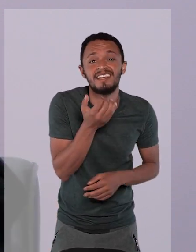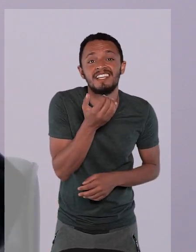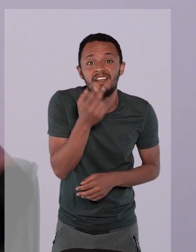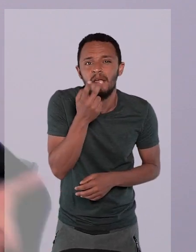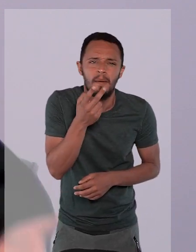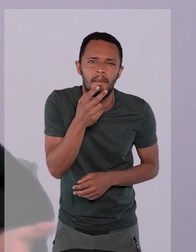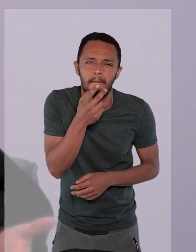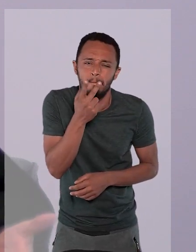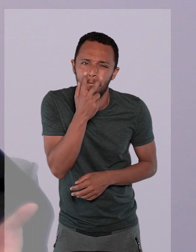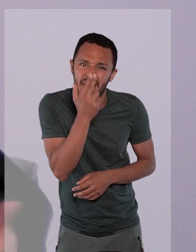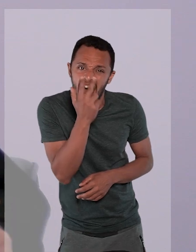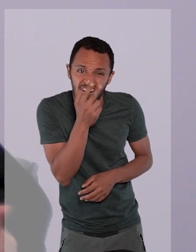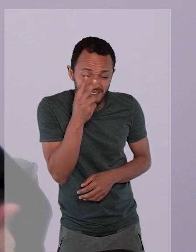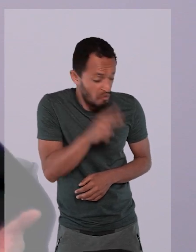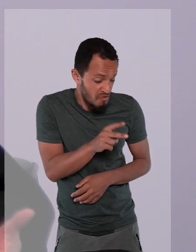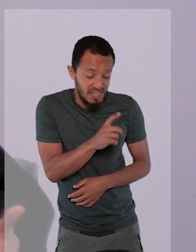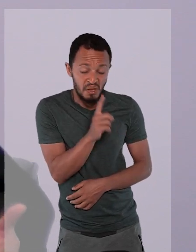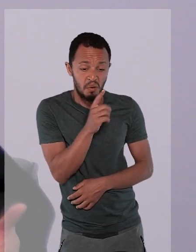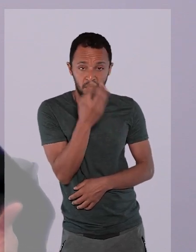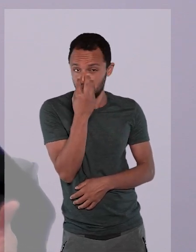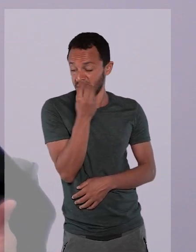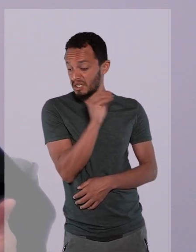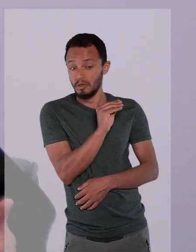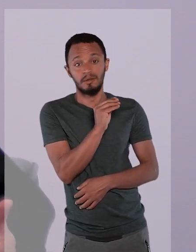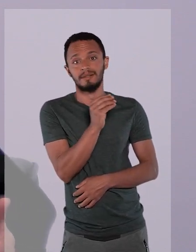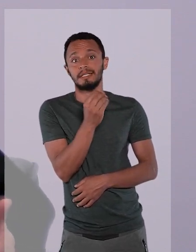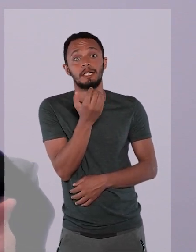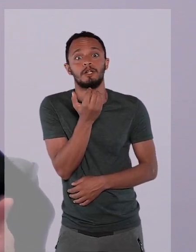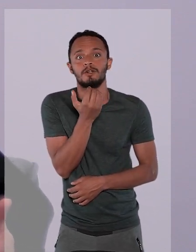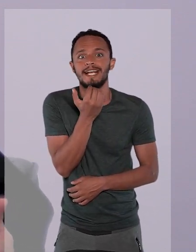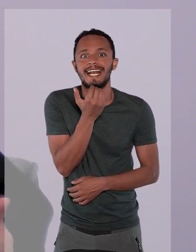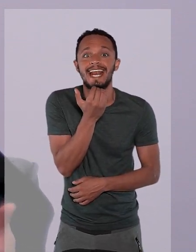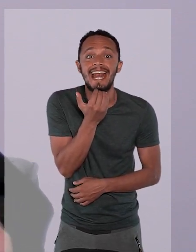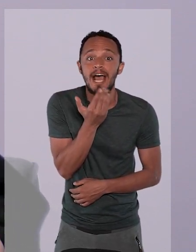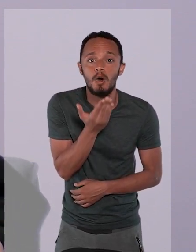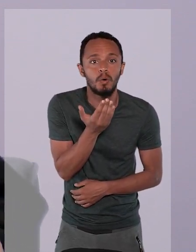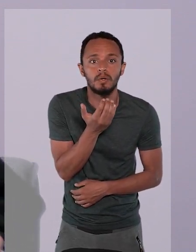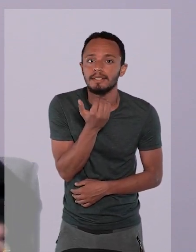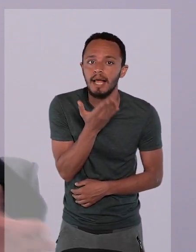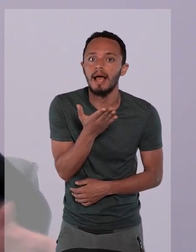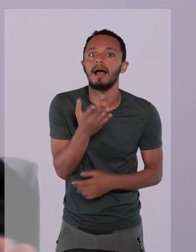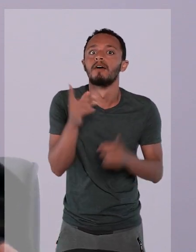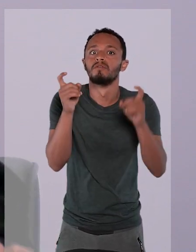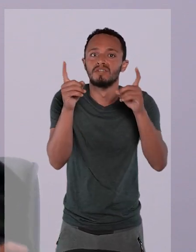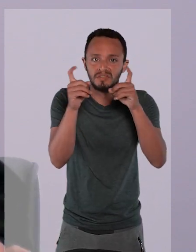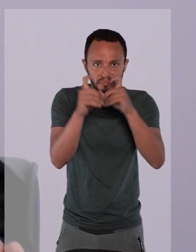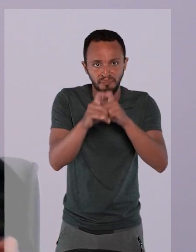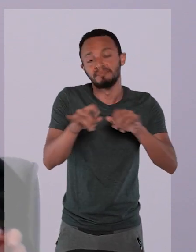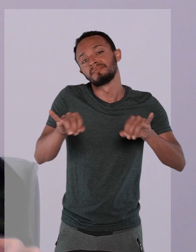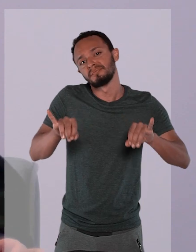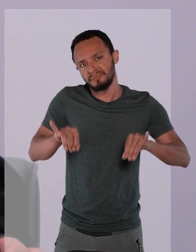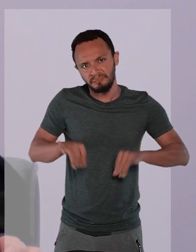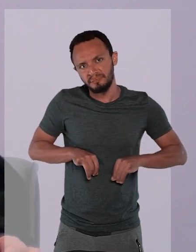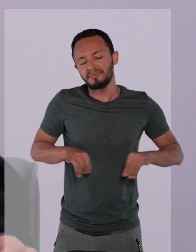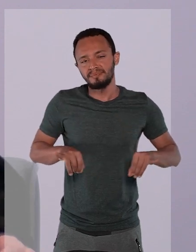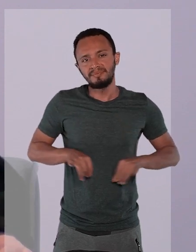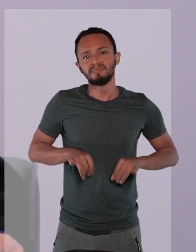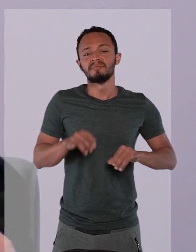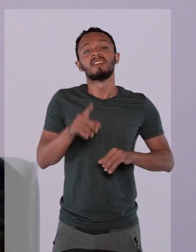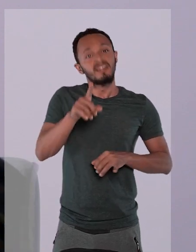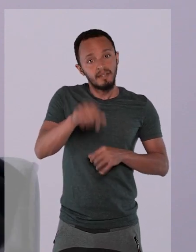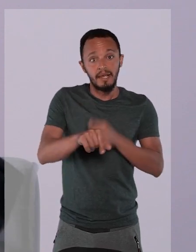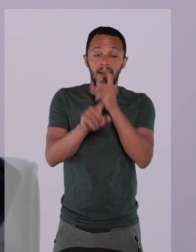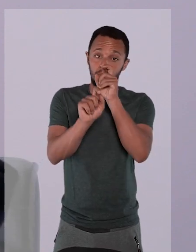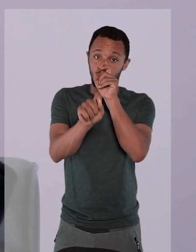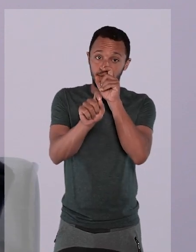Tem que fazer alguma coisa. Então, é isso que... Então, assim, foi muito duro, muito desigual. Então, eu acho que essa coisa de reescolarizar,